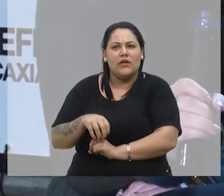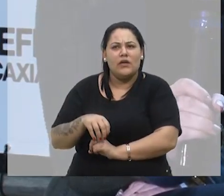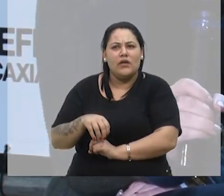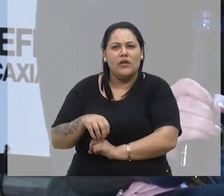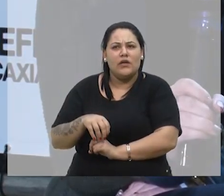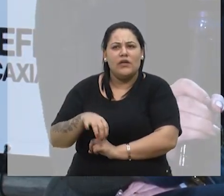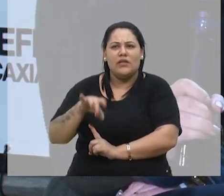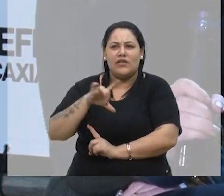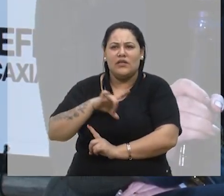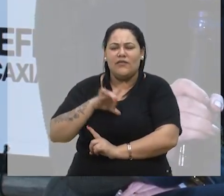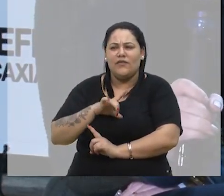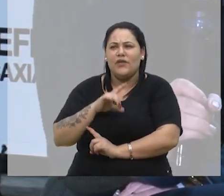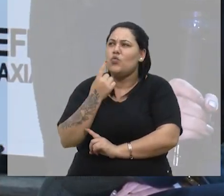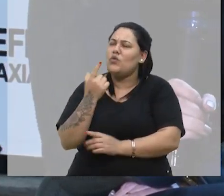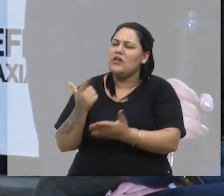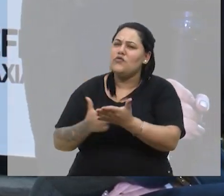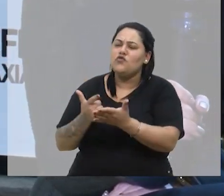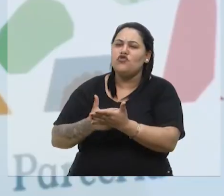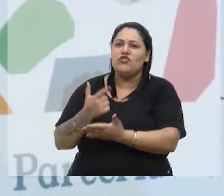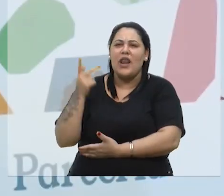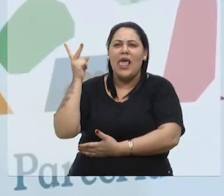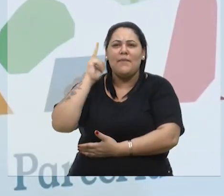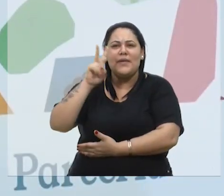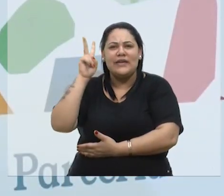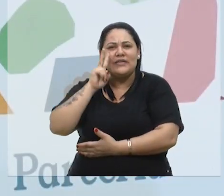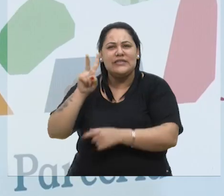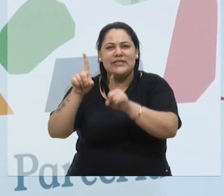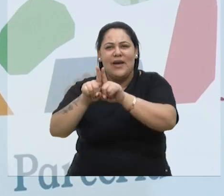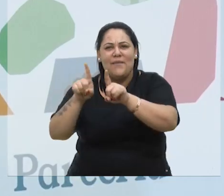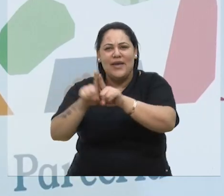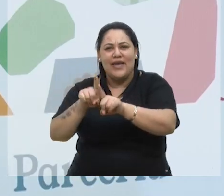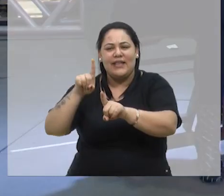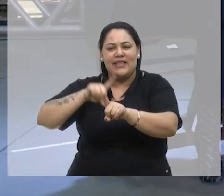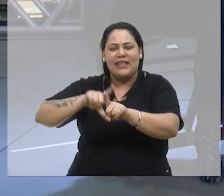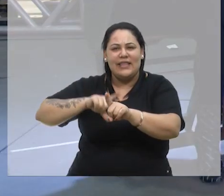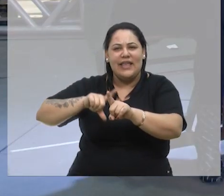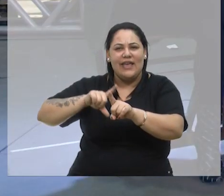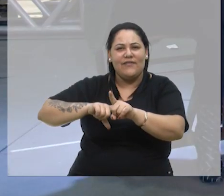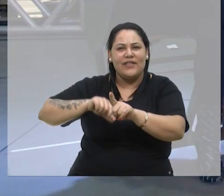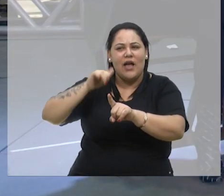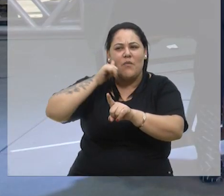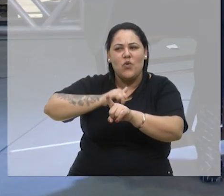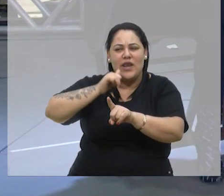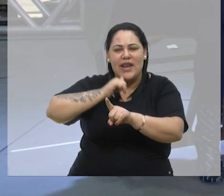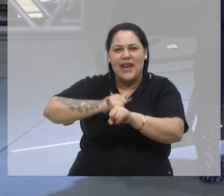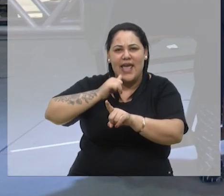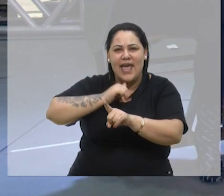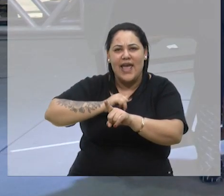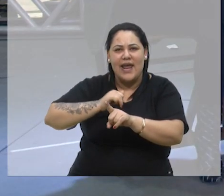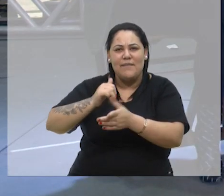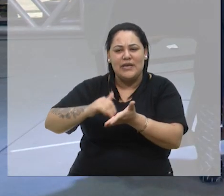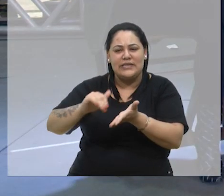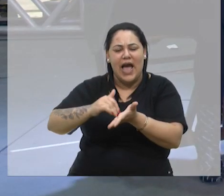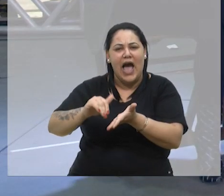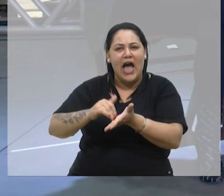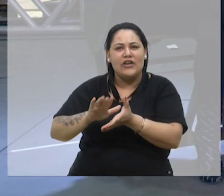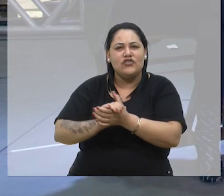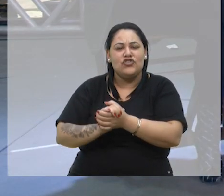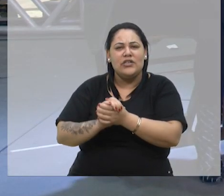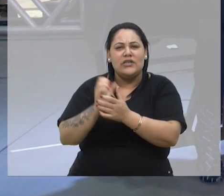das páginas que ele leu. Então, ele era um leitor ávido, né? E aconteceu algo muito, muito curioso na vida dele,